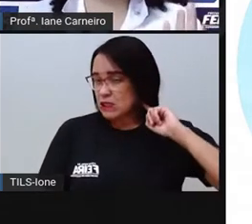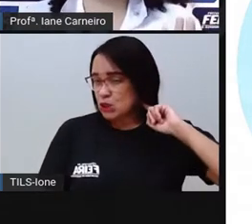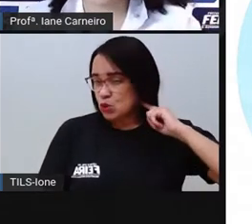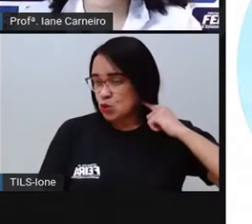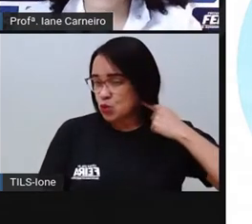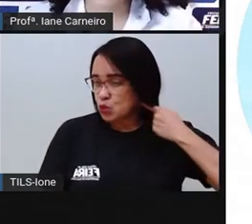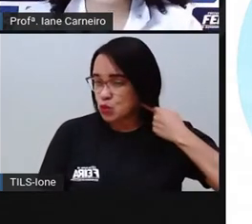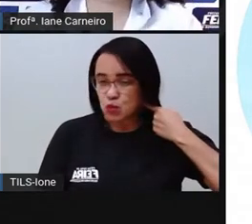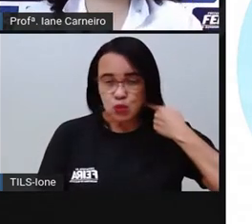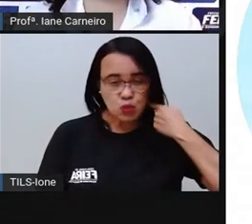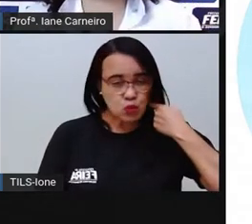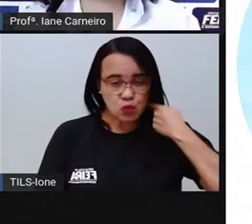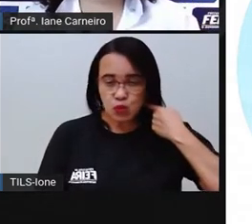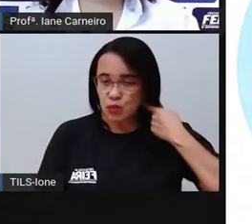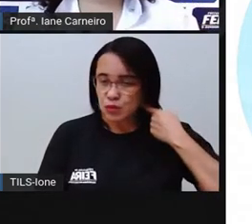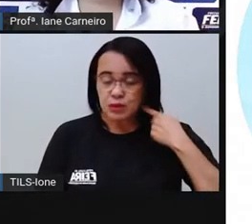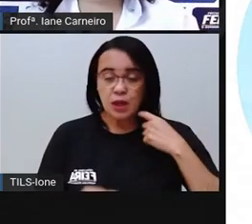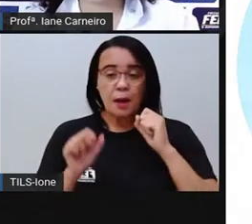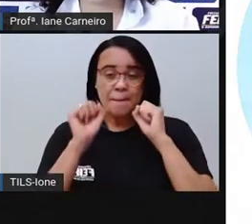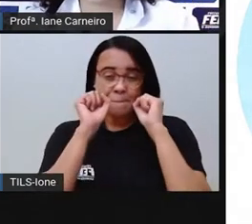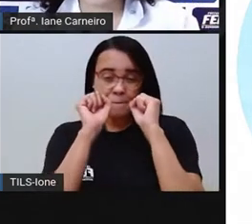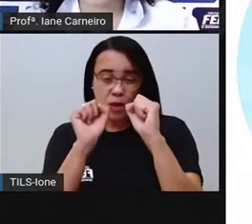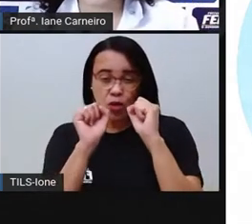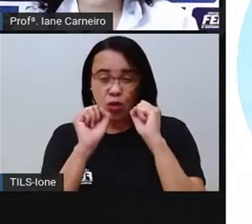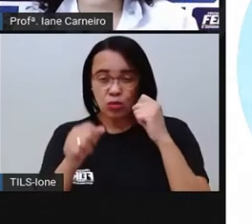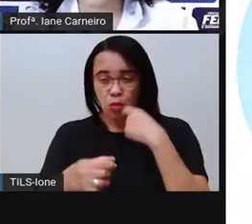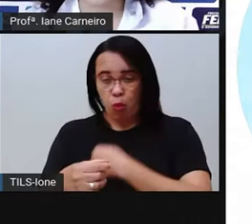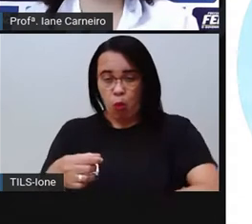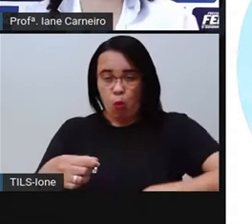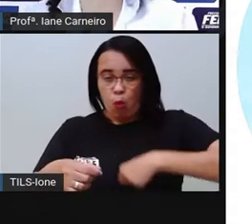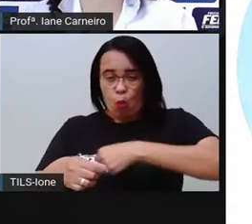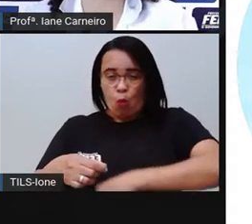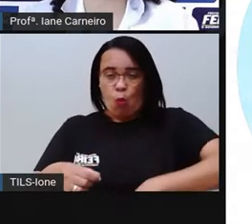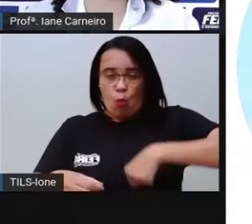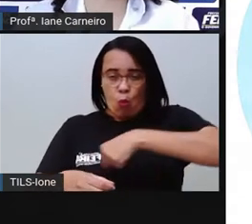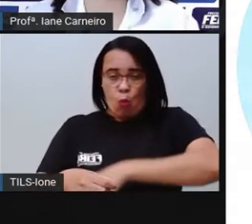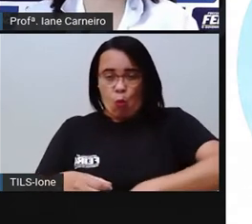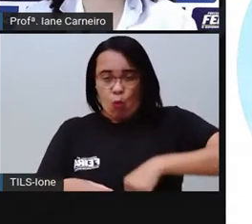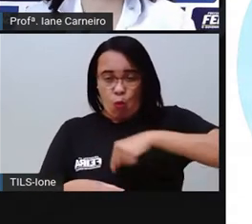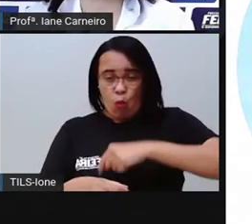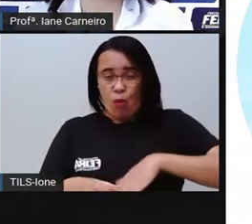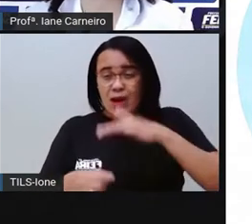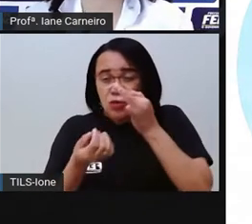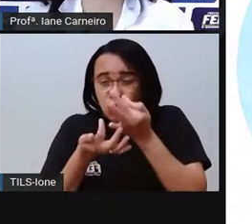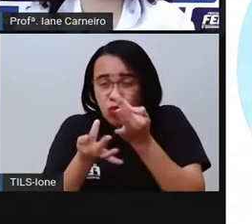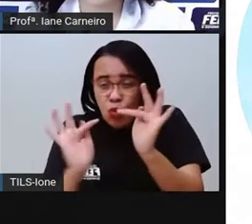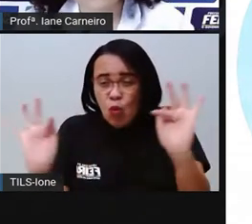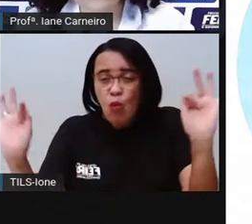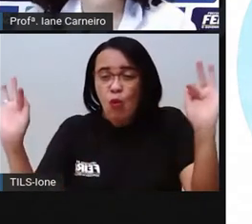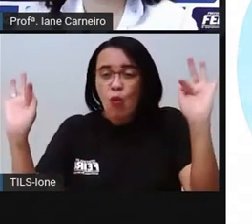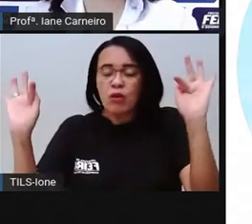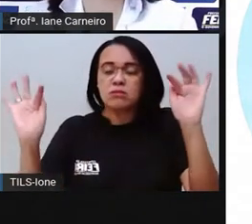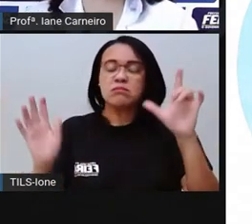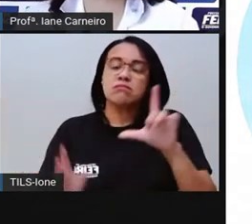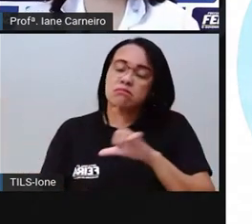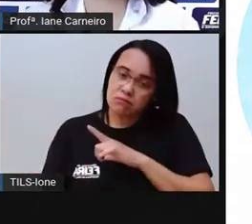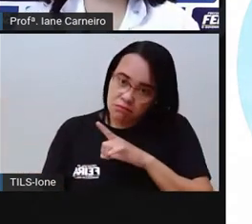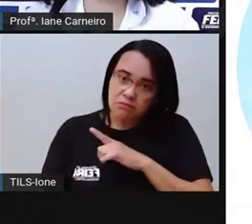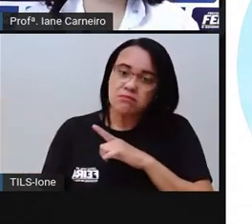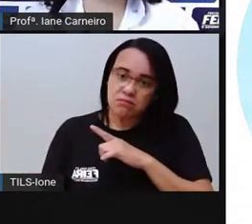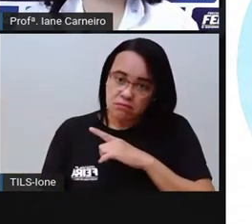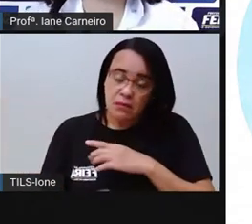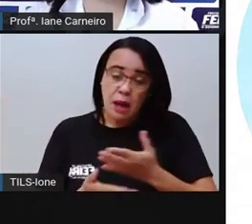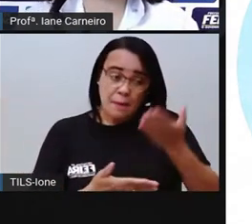foi, não é filtrada, ela pode dar aquela dor de barriga na gente, né? E vocês sabiam que antigamente, né, era